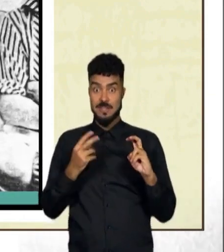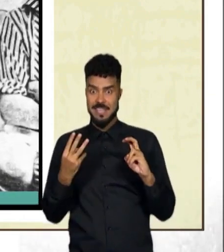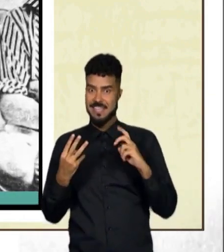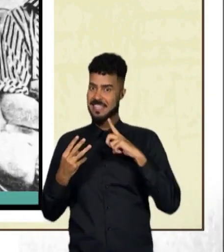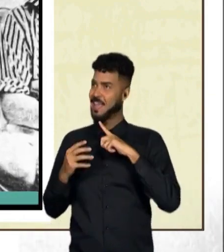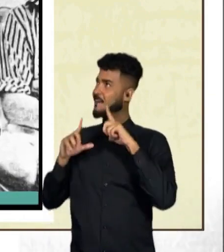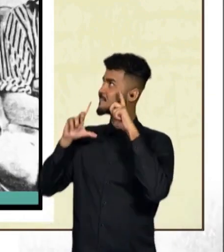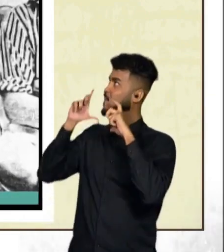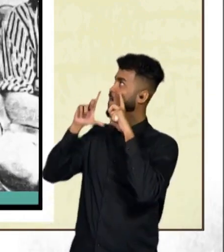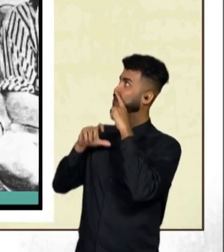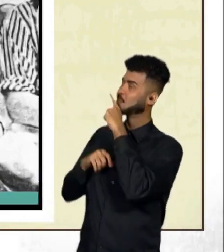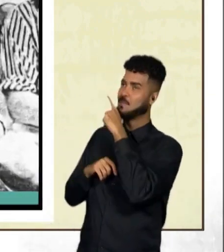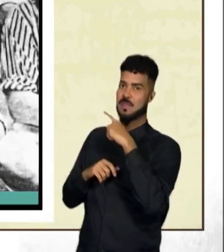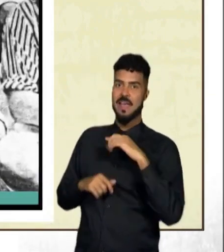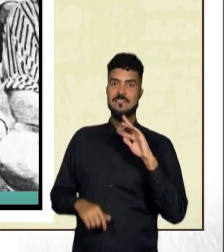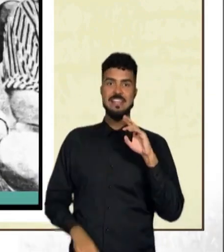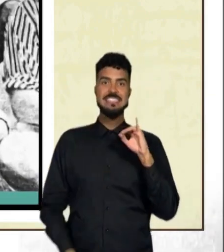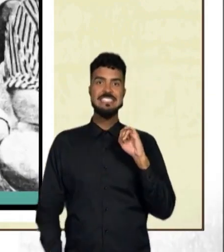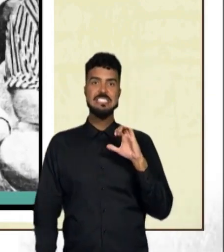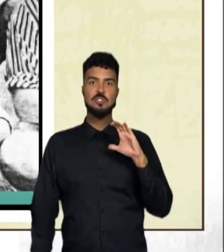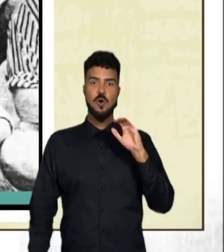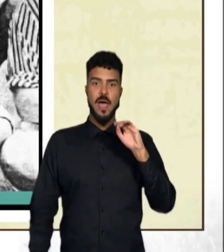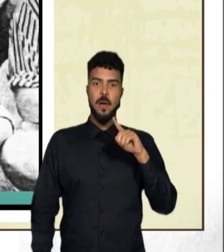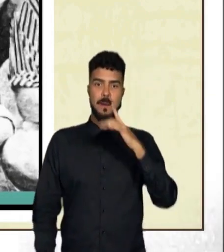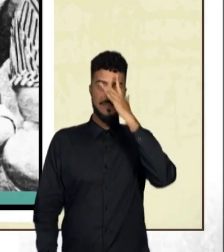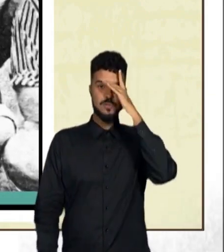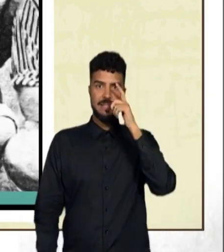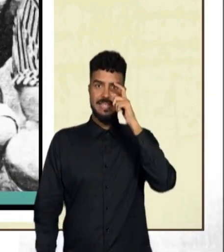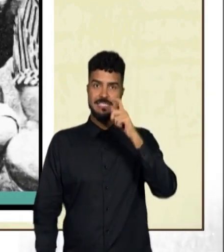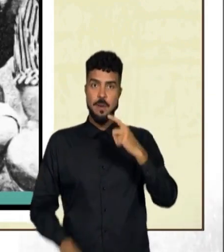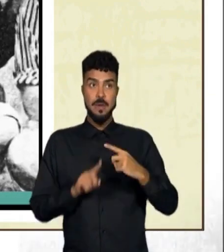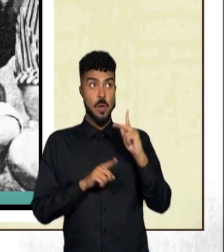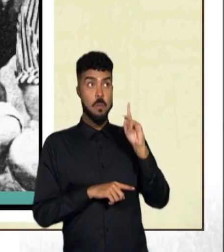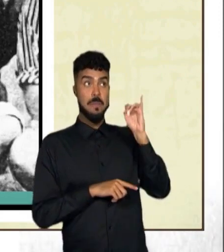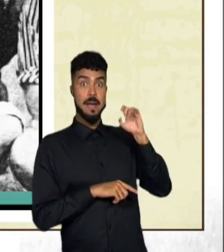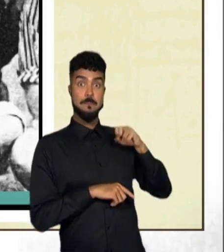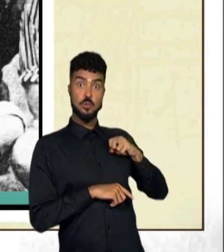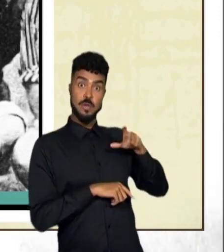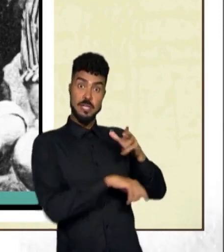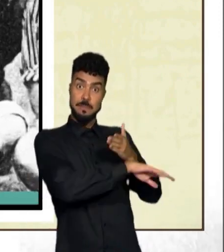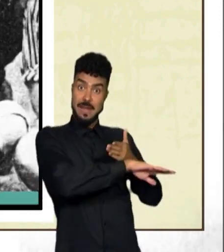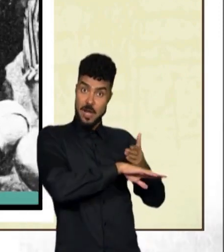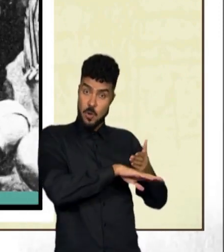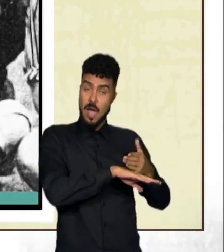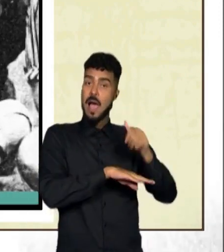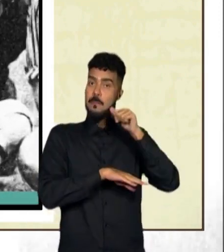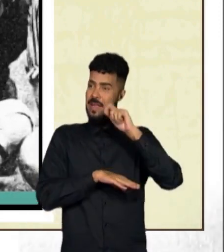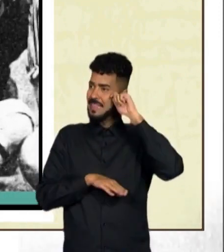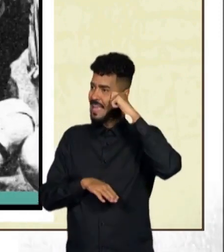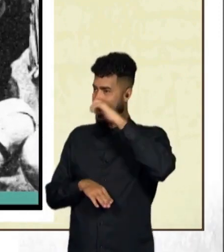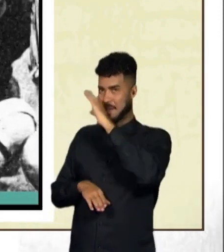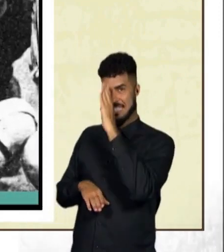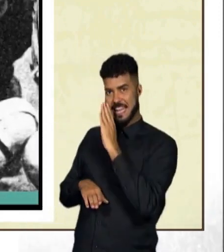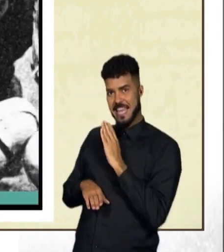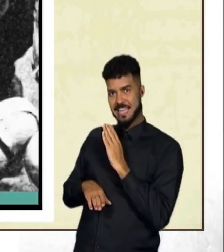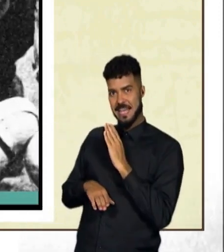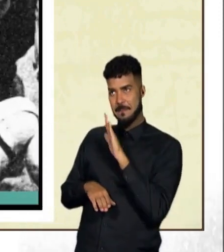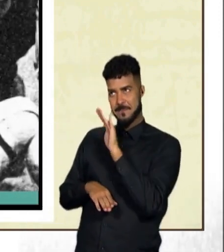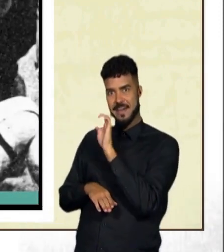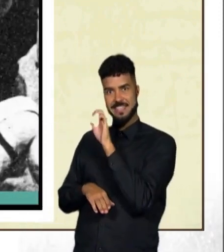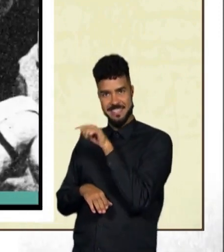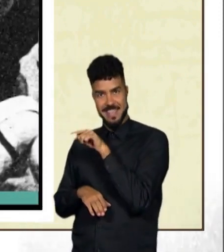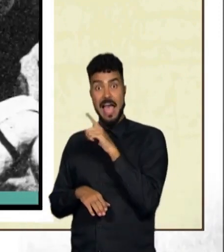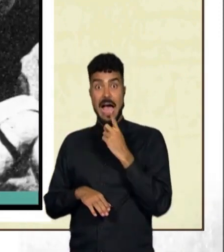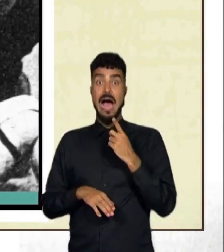posado. E o Francisco Carregal, ele é uma pessoa interessante, que ele é filho de um pai português branco, uma negra brasileira, e ele se torna o